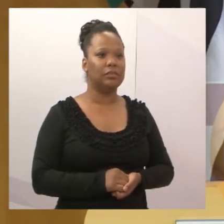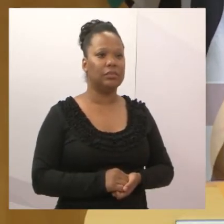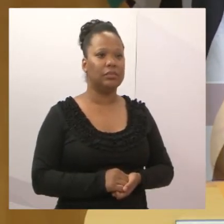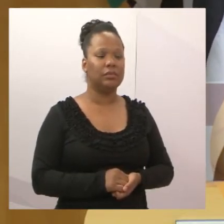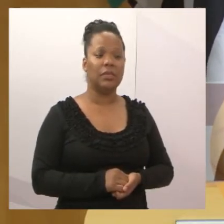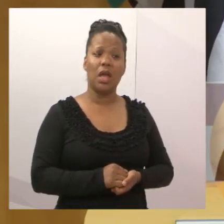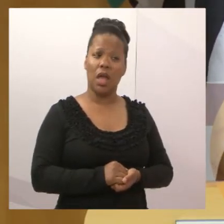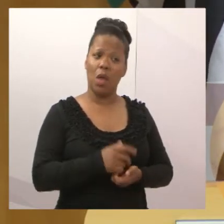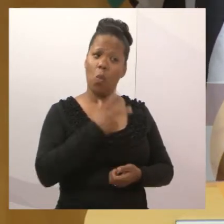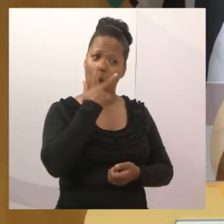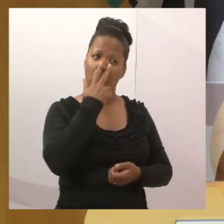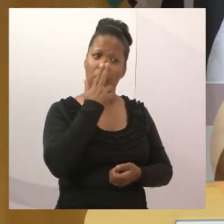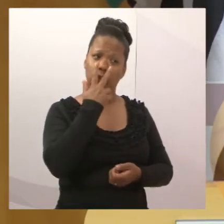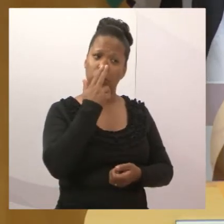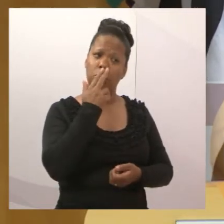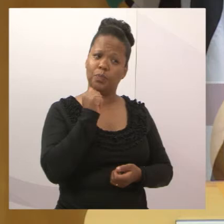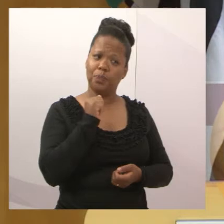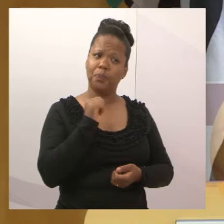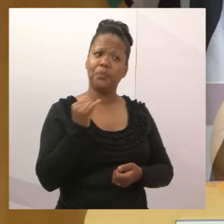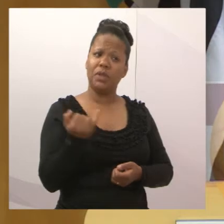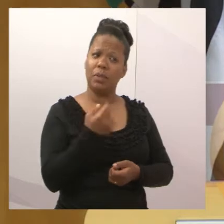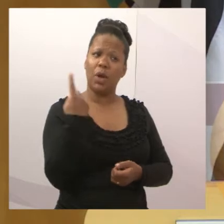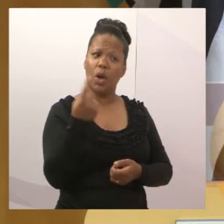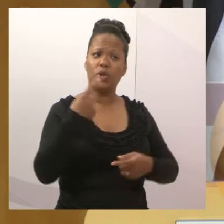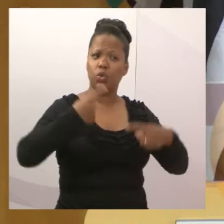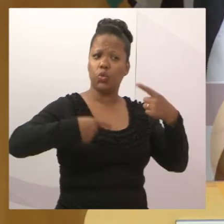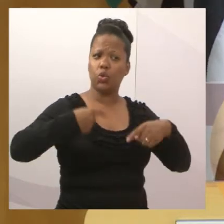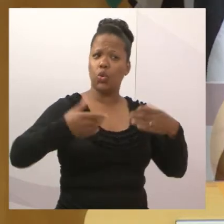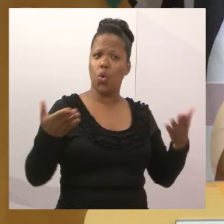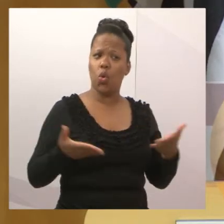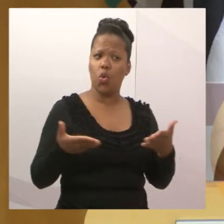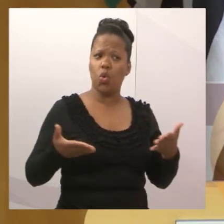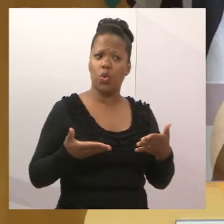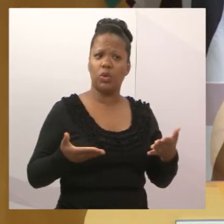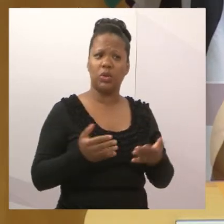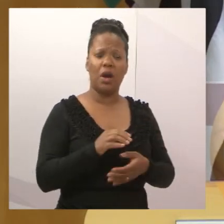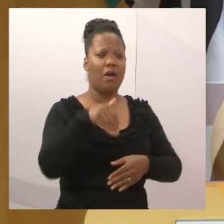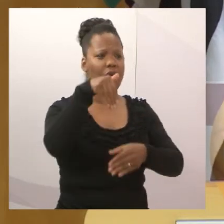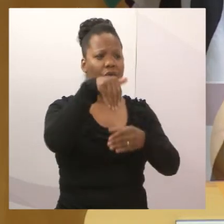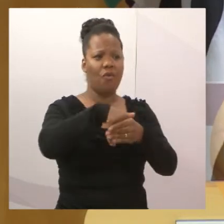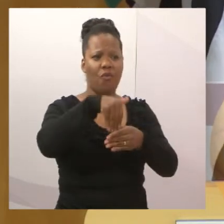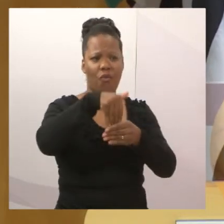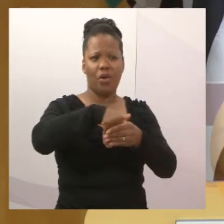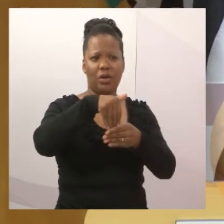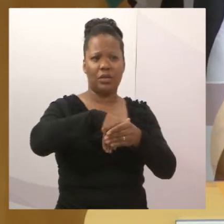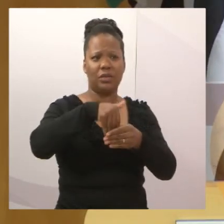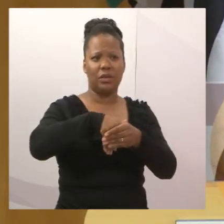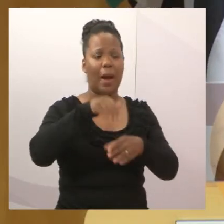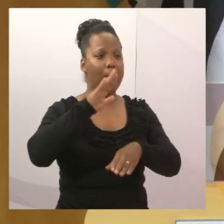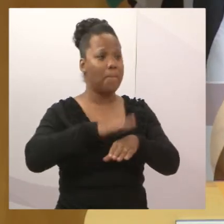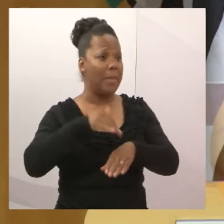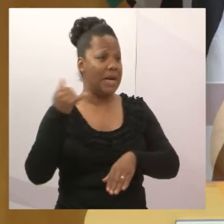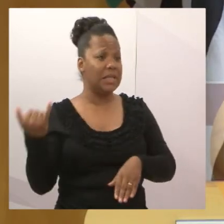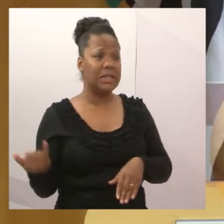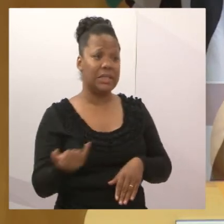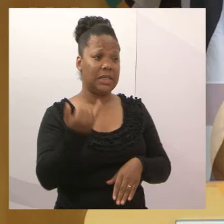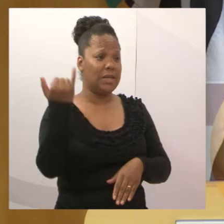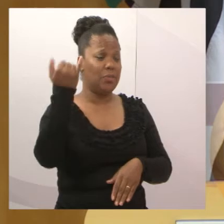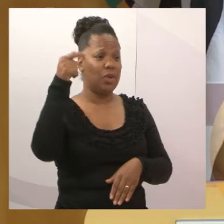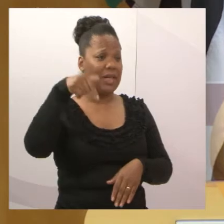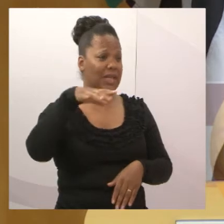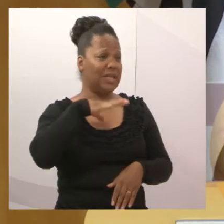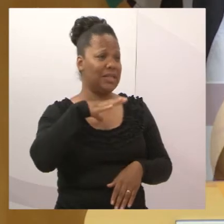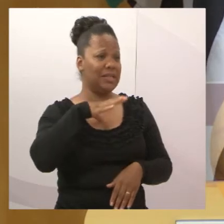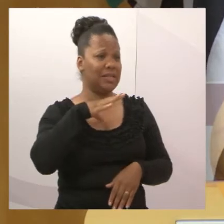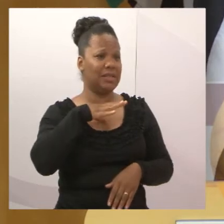Eu acho importante, né, a gente estar discutindo hoje, né, e essa é uma votação, talvez acho que a mais importante da nossa cidade,